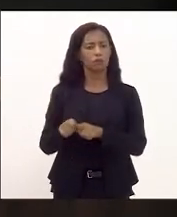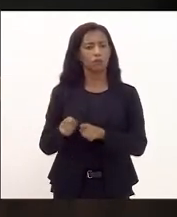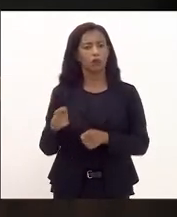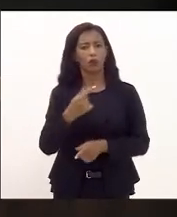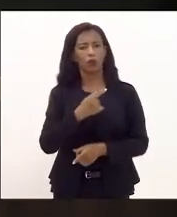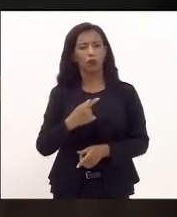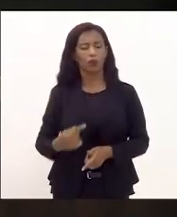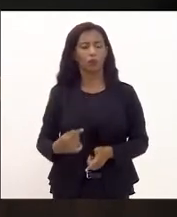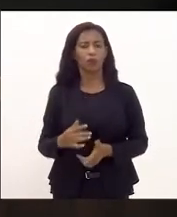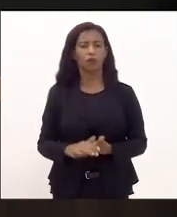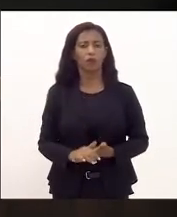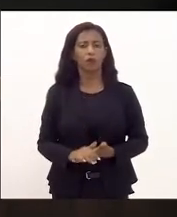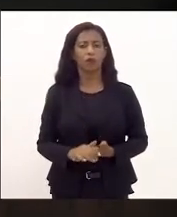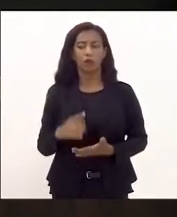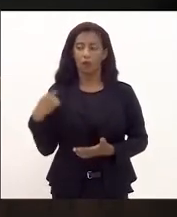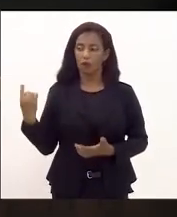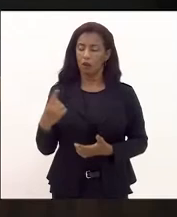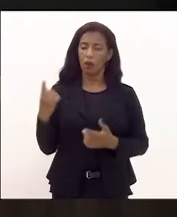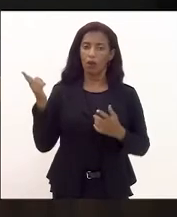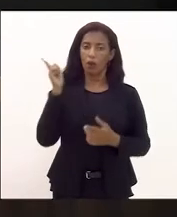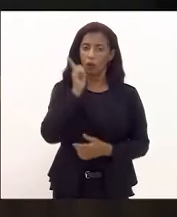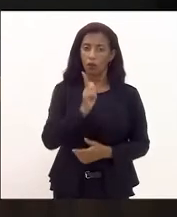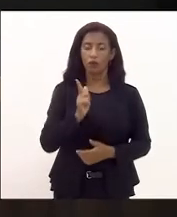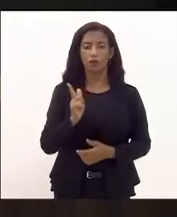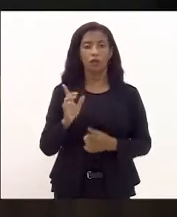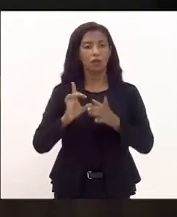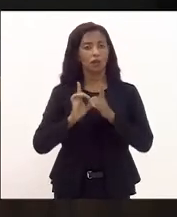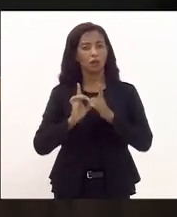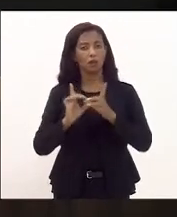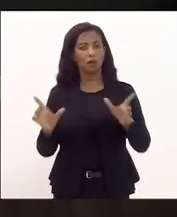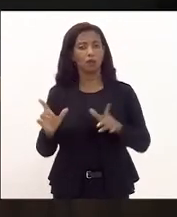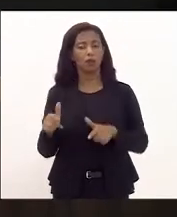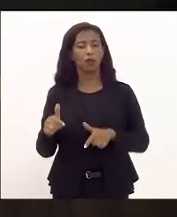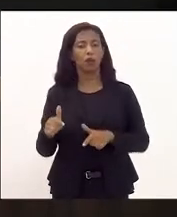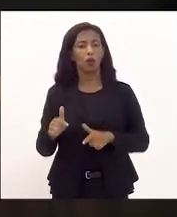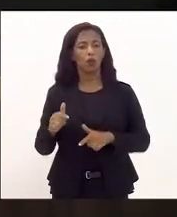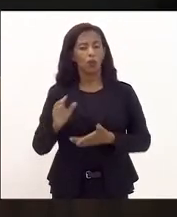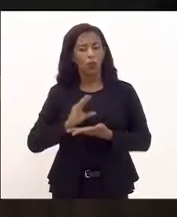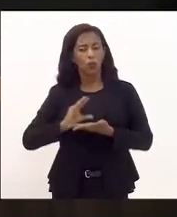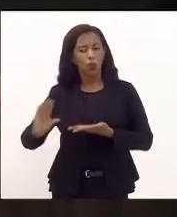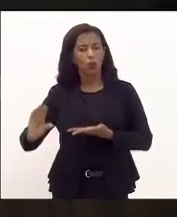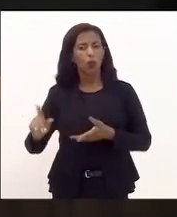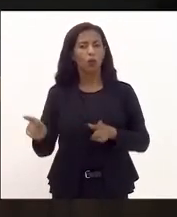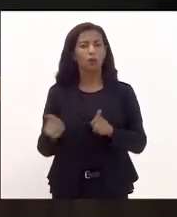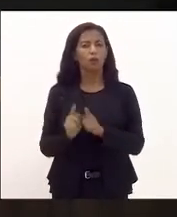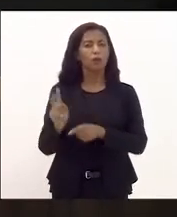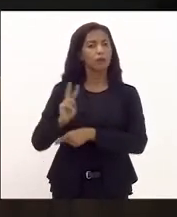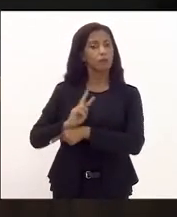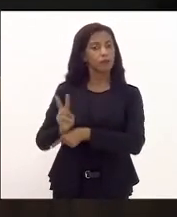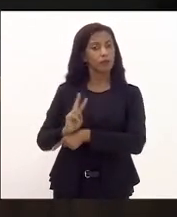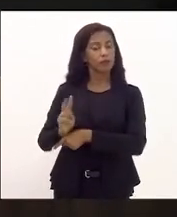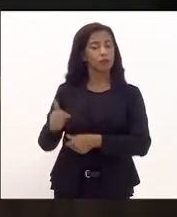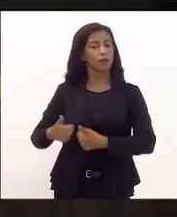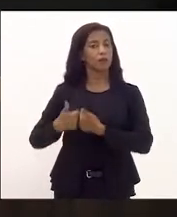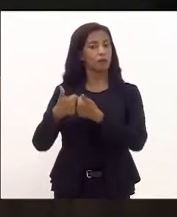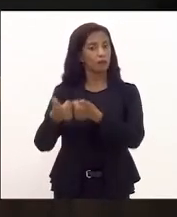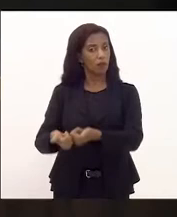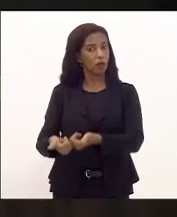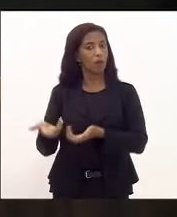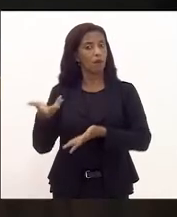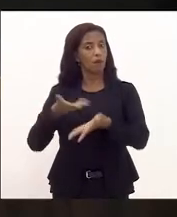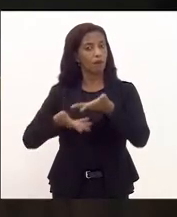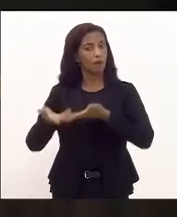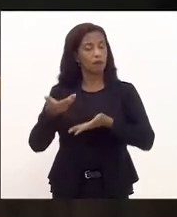o governador, para que a gente possa, além de democratizar a utilização dos recursos, ter uma fiscalização melhor, passar